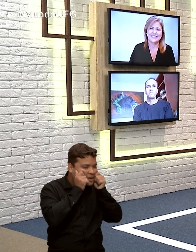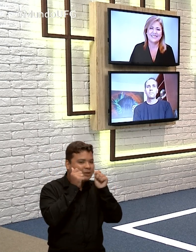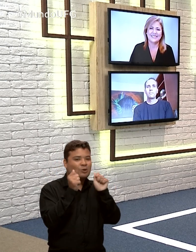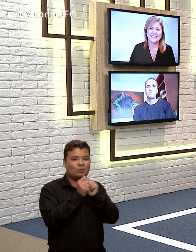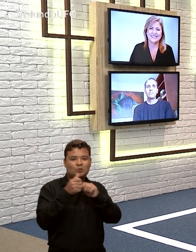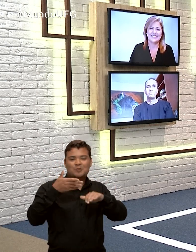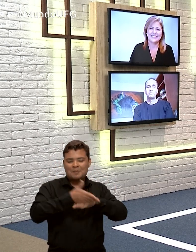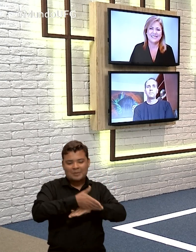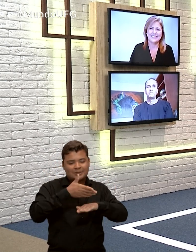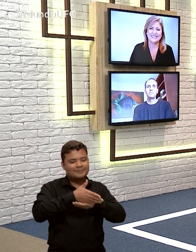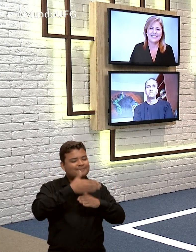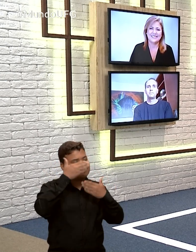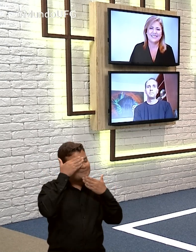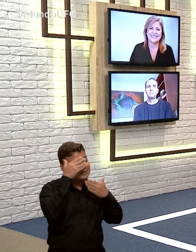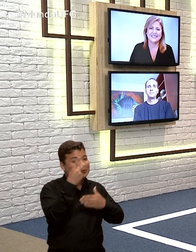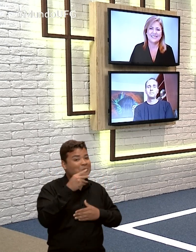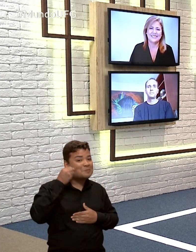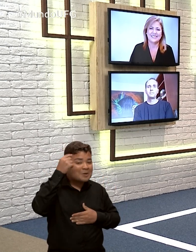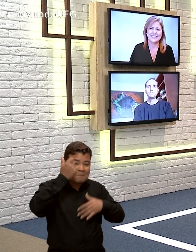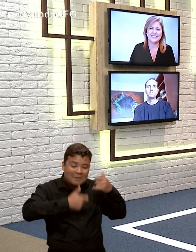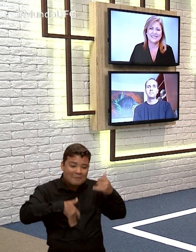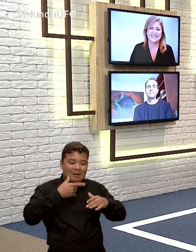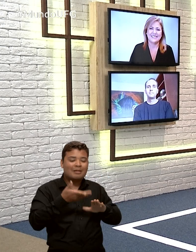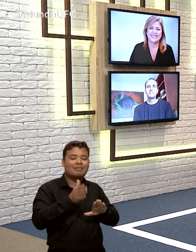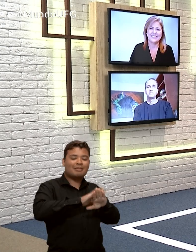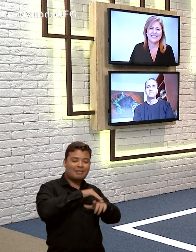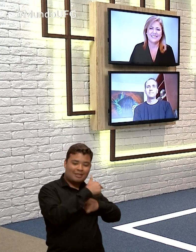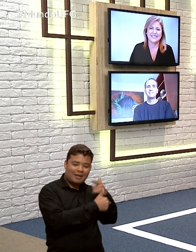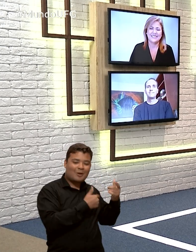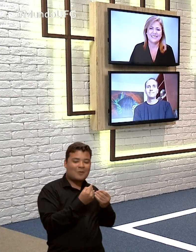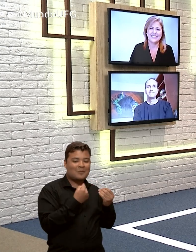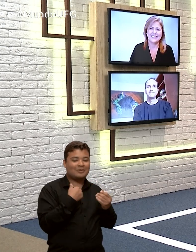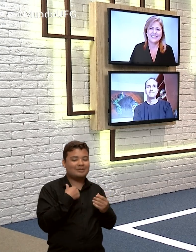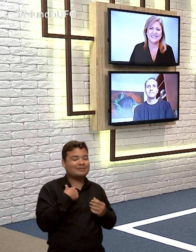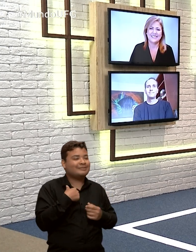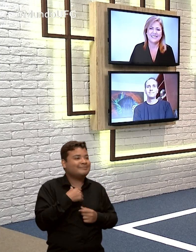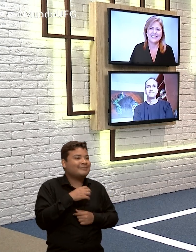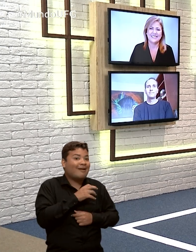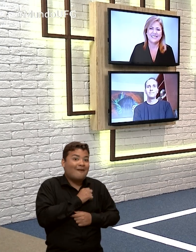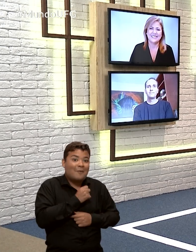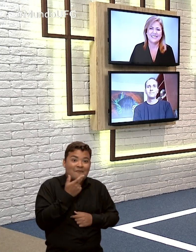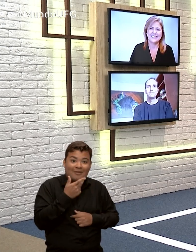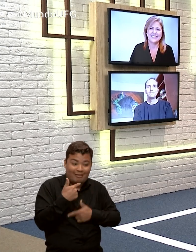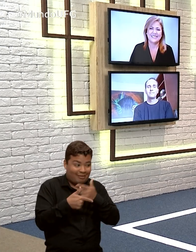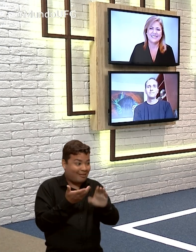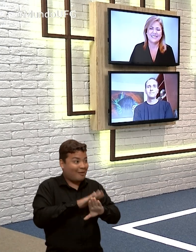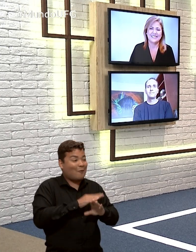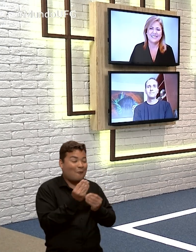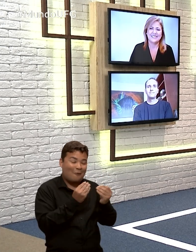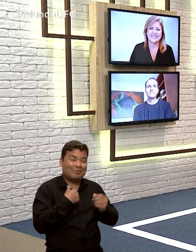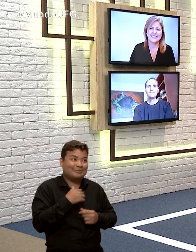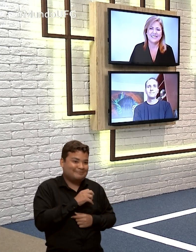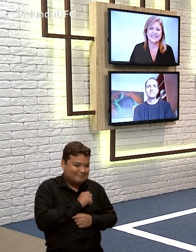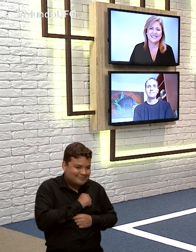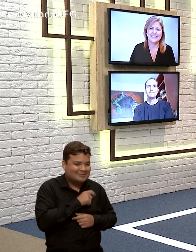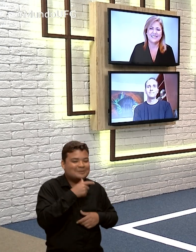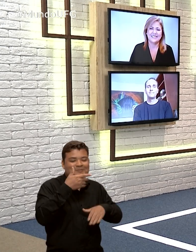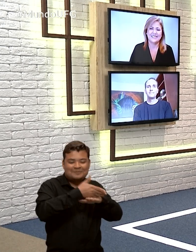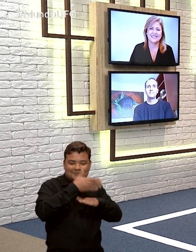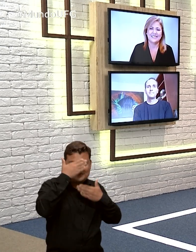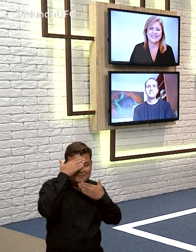gente, contar a sua experiência e um pouco dos bastidores também. Eu sou suspeita de falar que eu amo falar de bastidores. Obrigada.